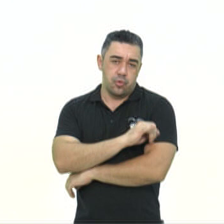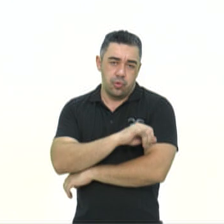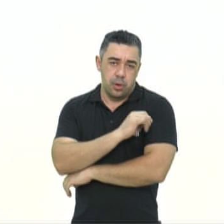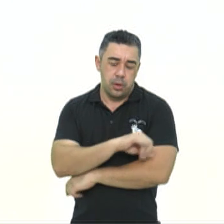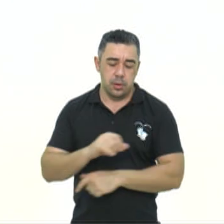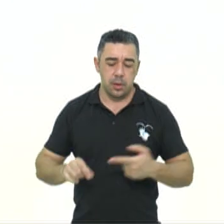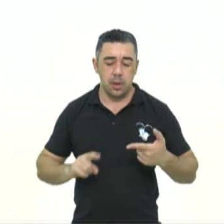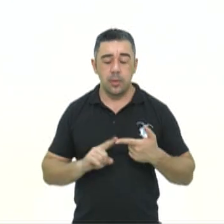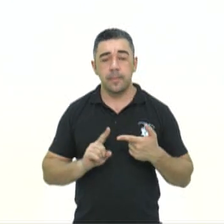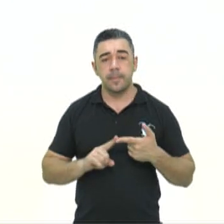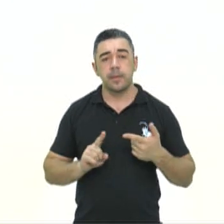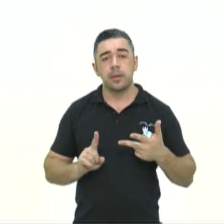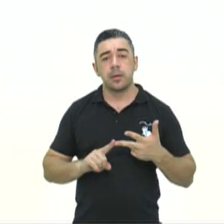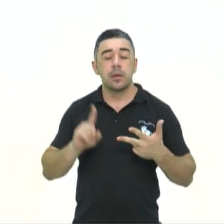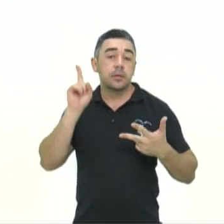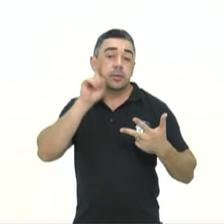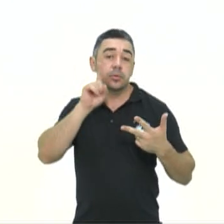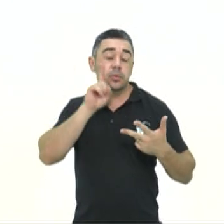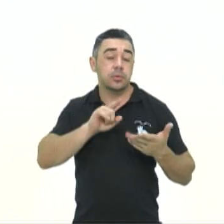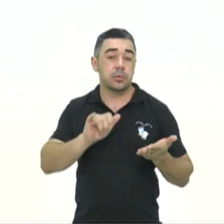também em Miami, nos Estados Unidos.